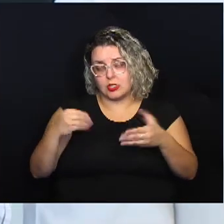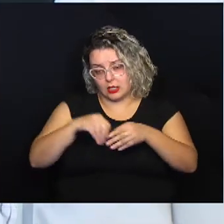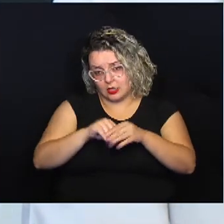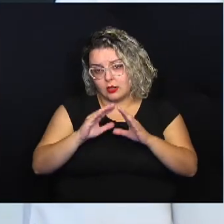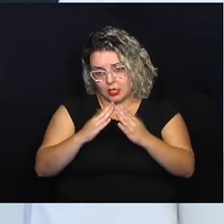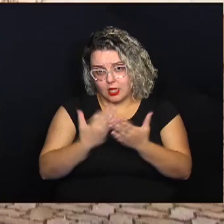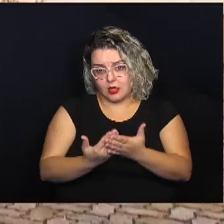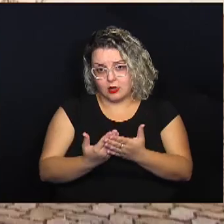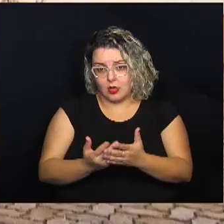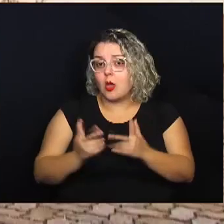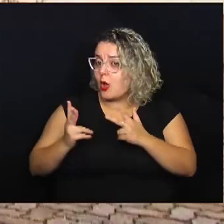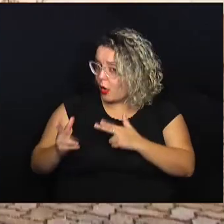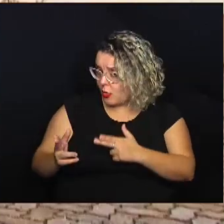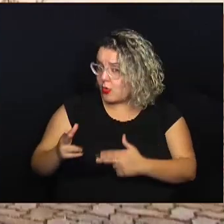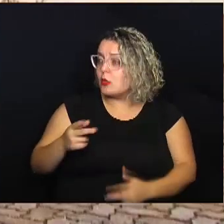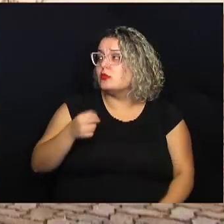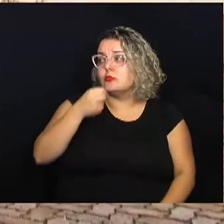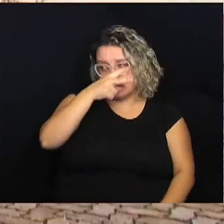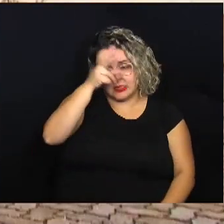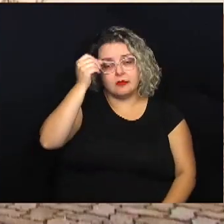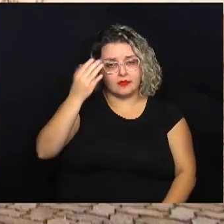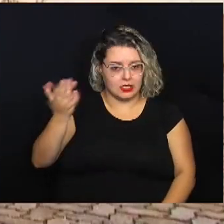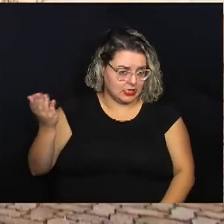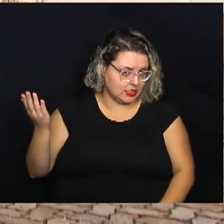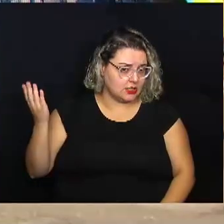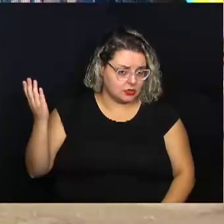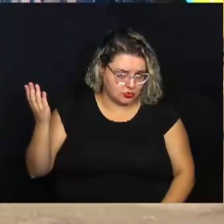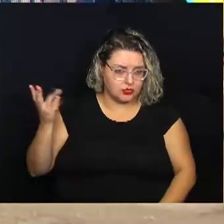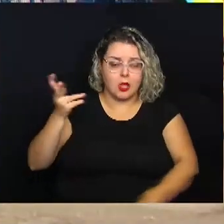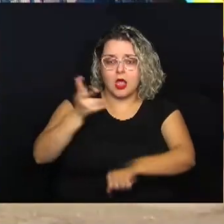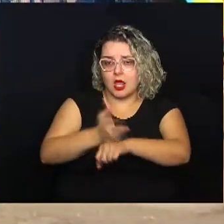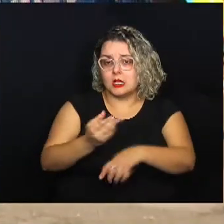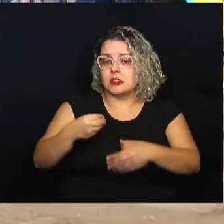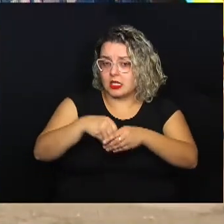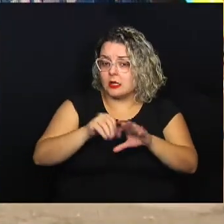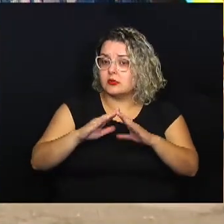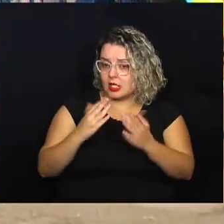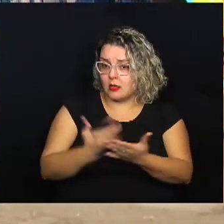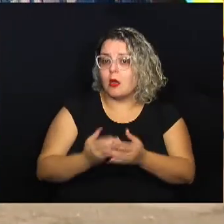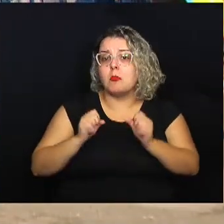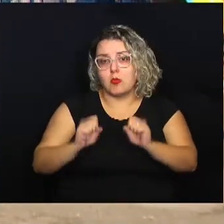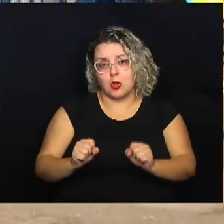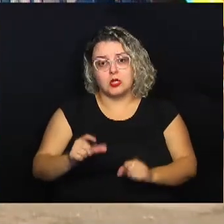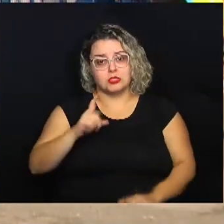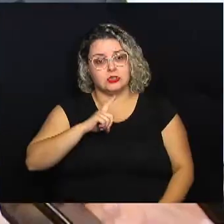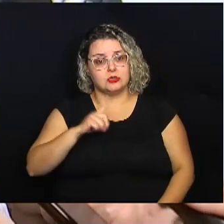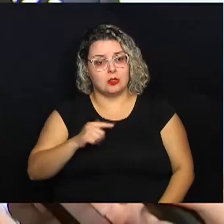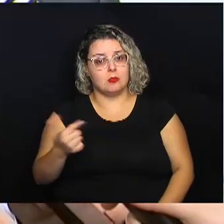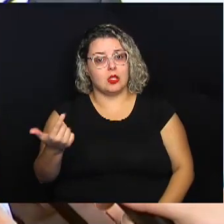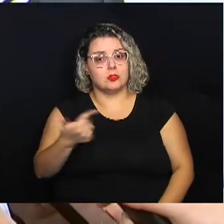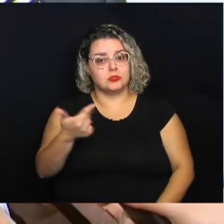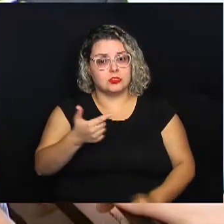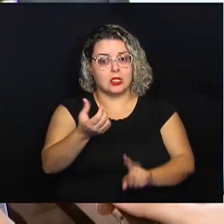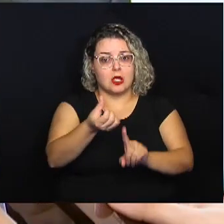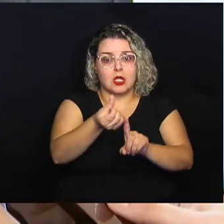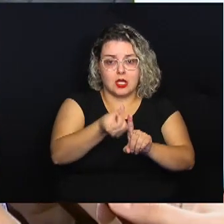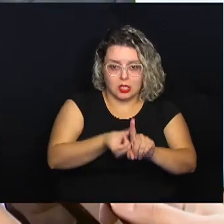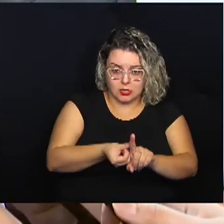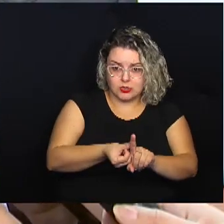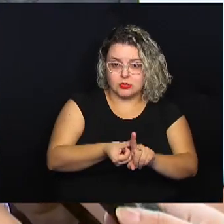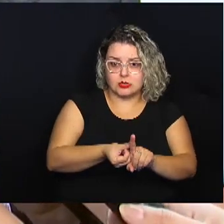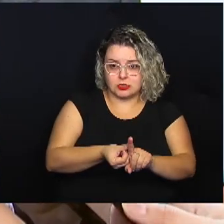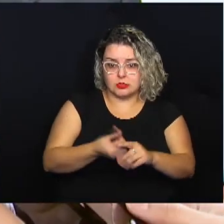acordo com o prefeito, a implantação das câmeras nas escolas está prevista para o segundo semestre. A previsão é no